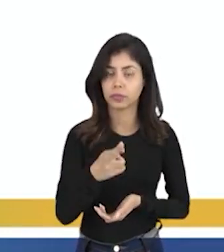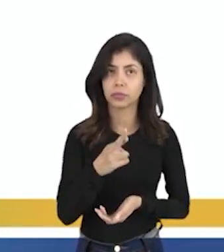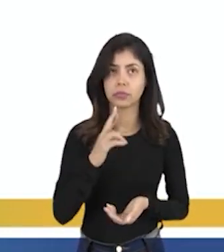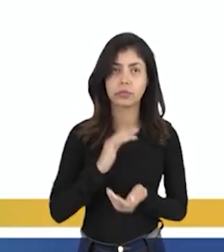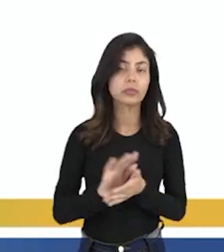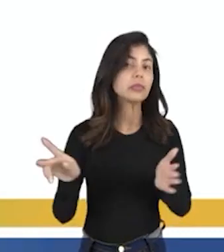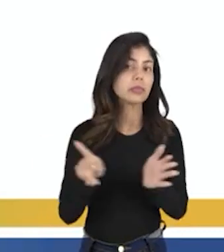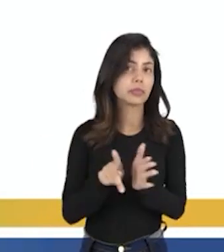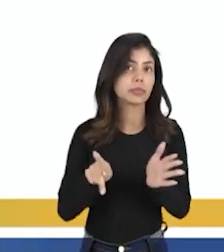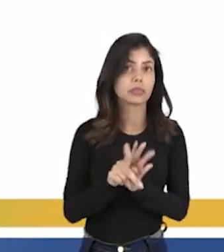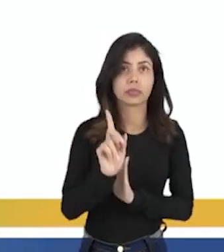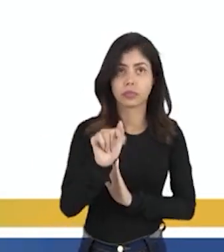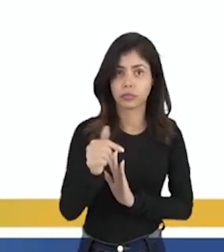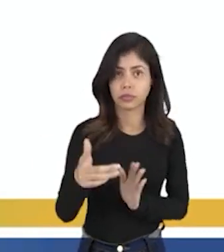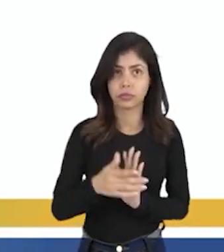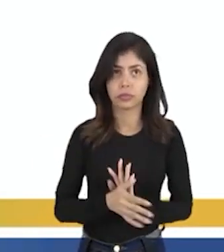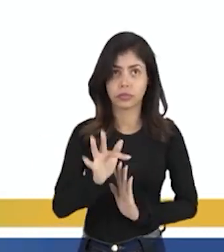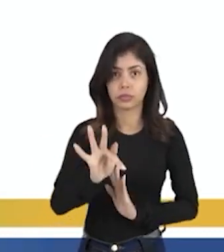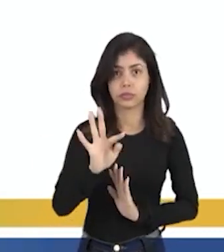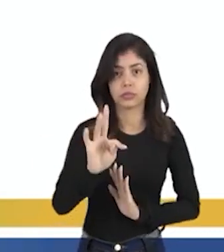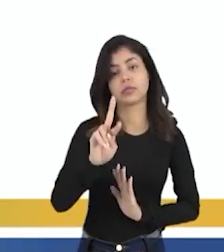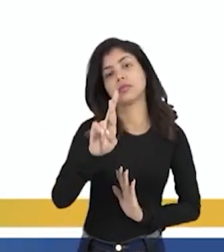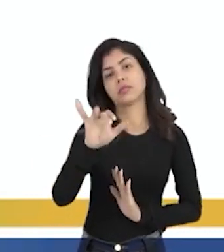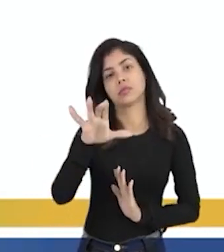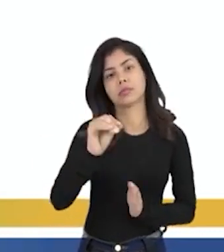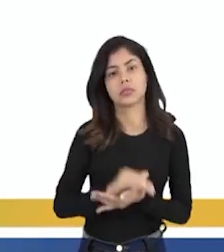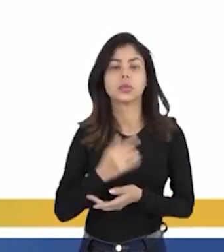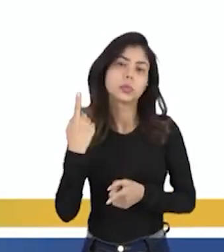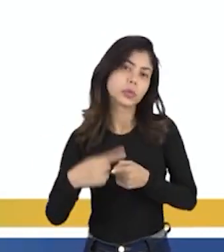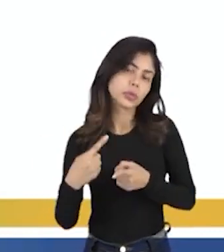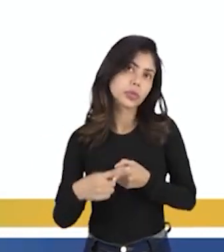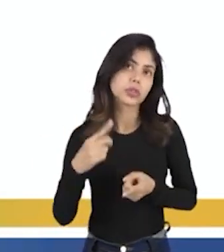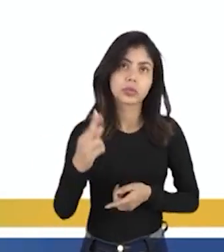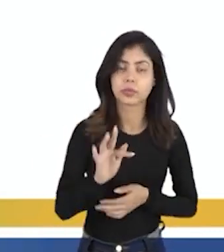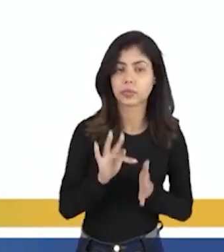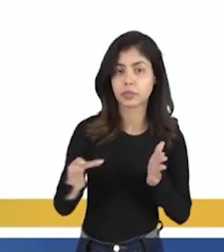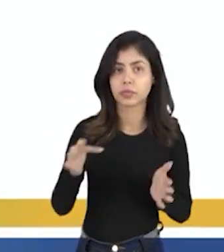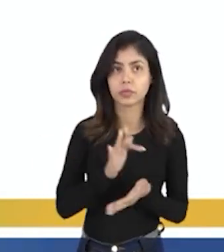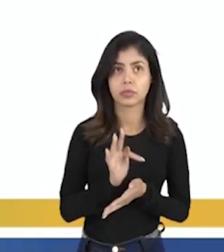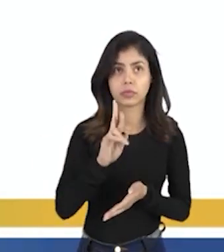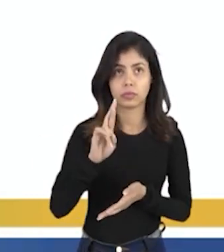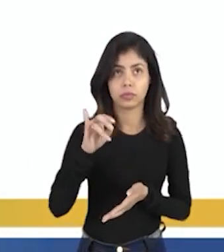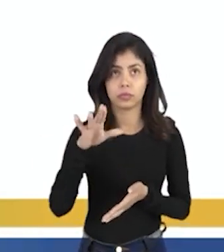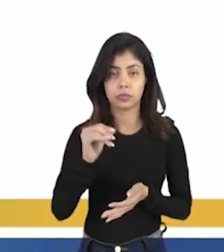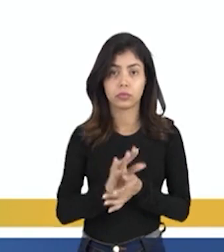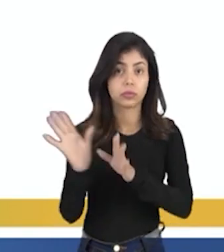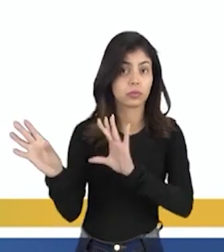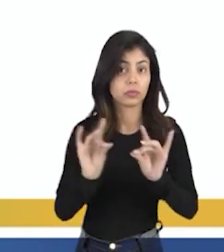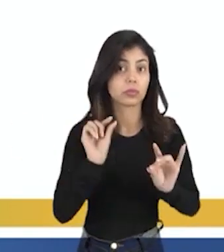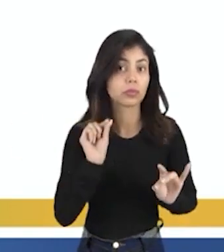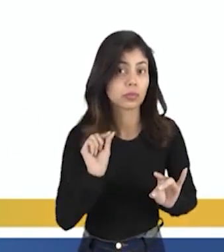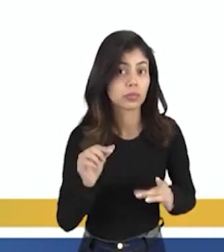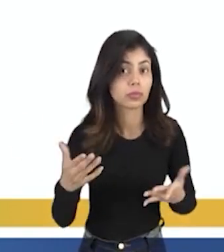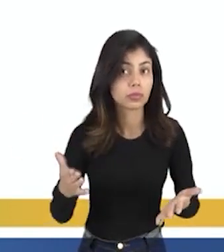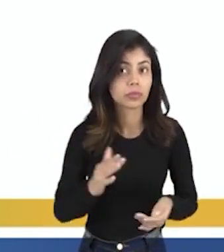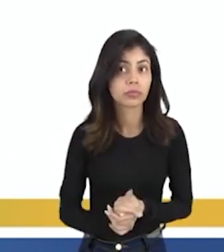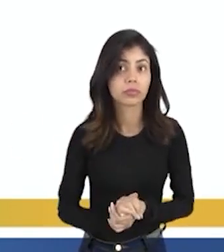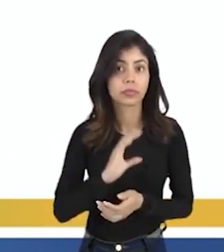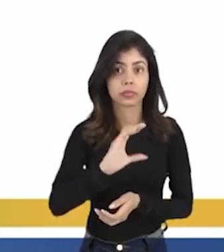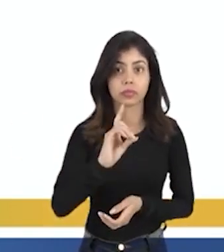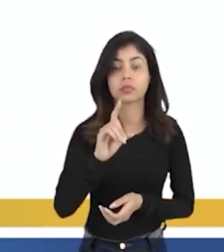resposta adequada aqui seria a função fática, porque a função fática vai trazer o quê?